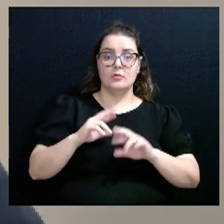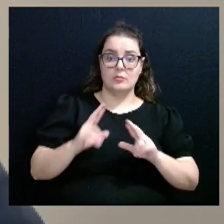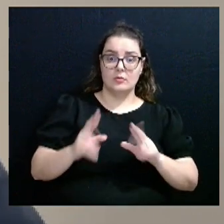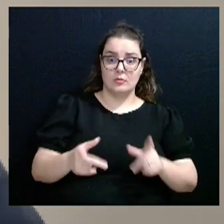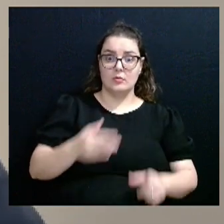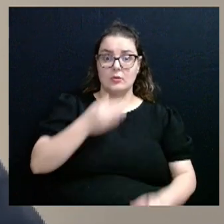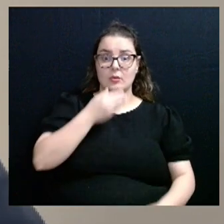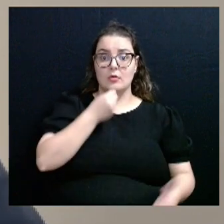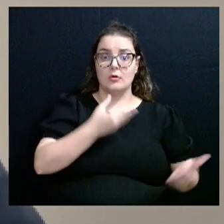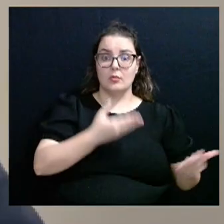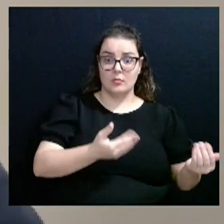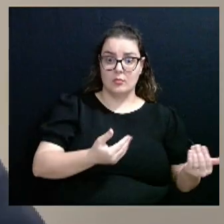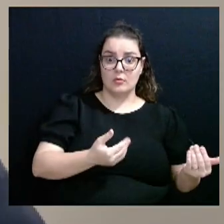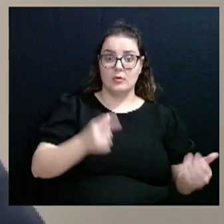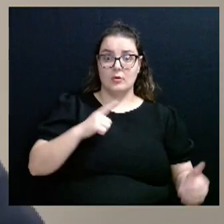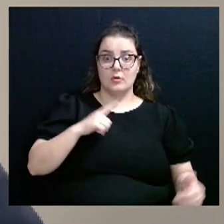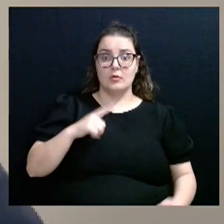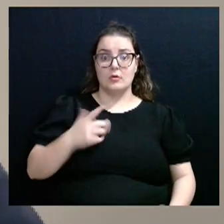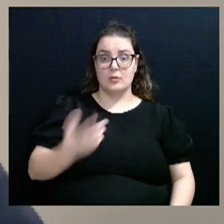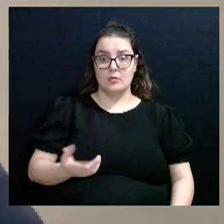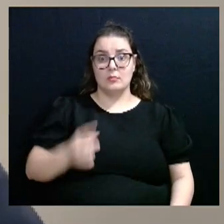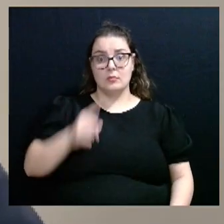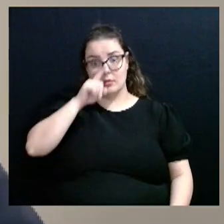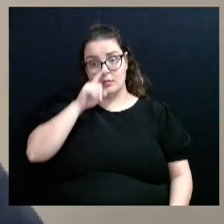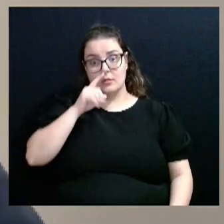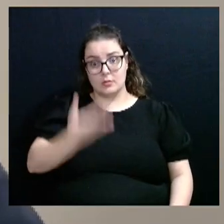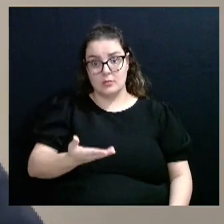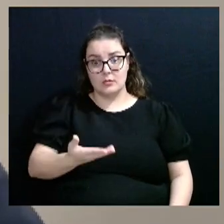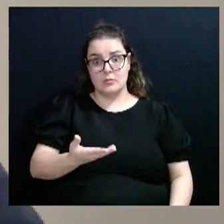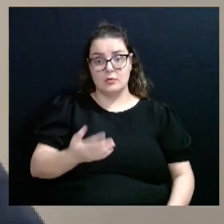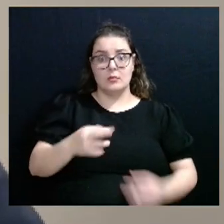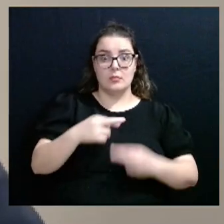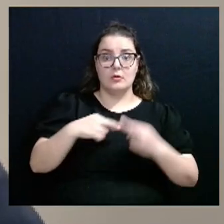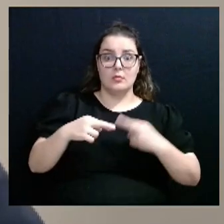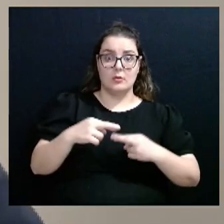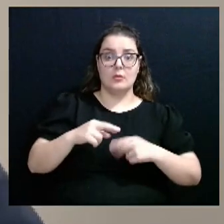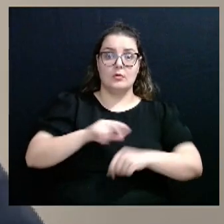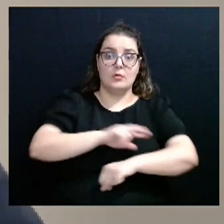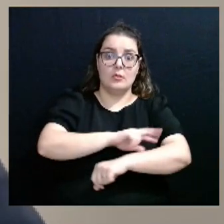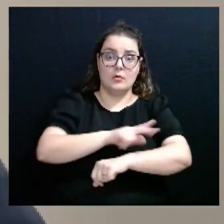que têm maior risco para isso, são as questões raciais e étnicas,